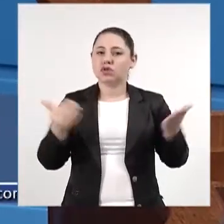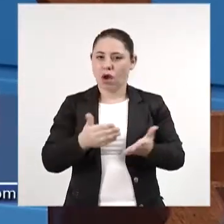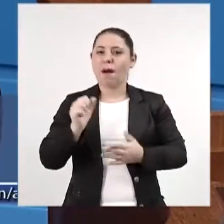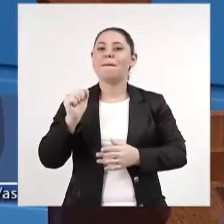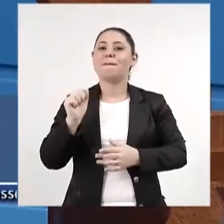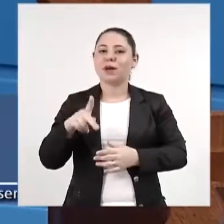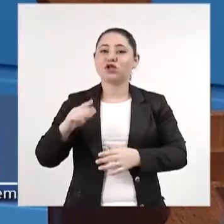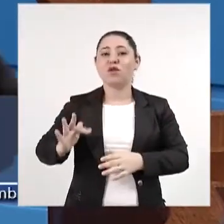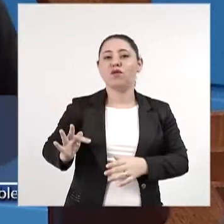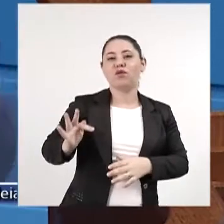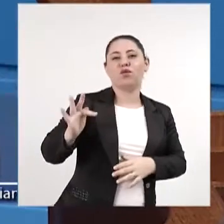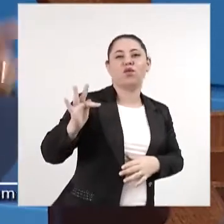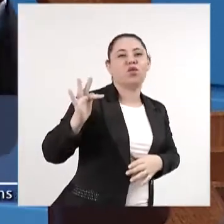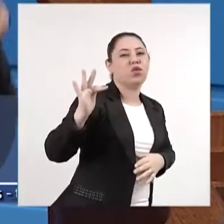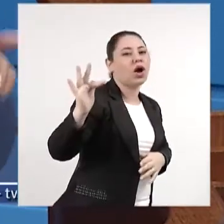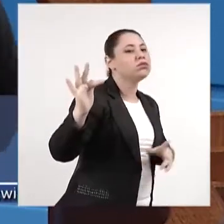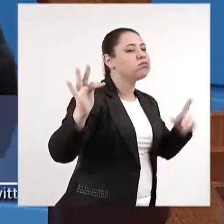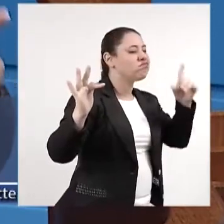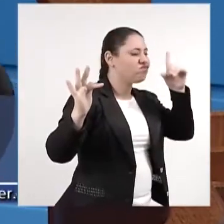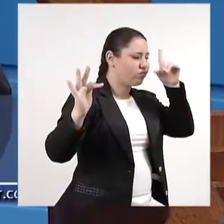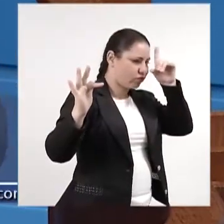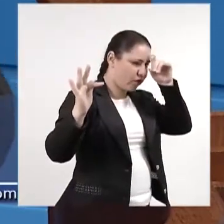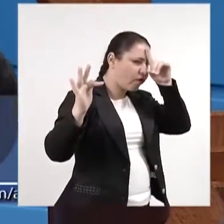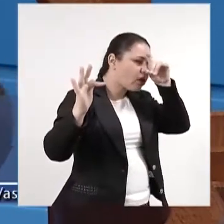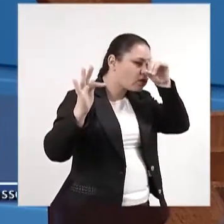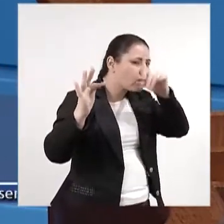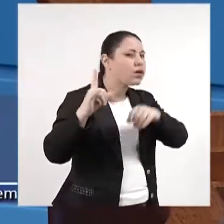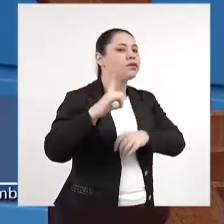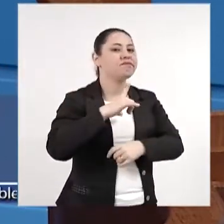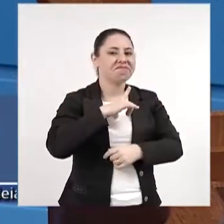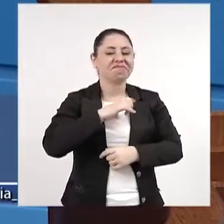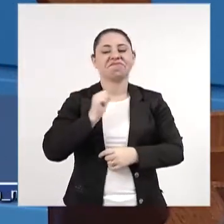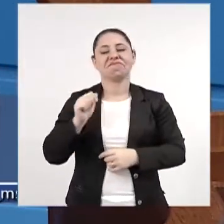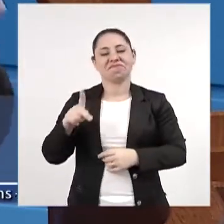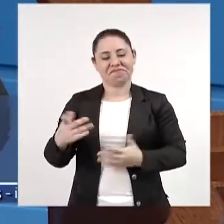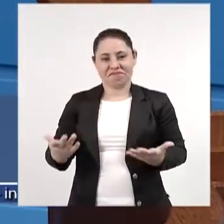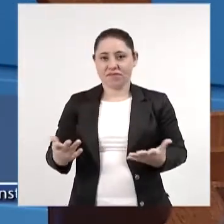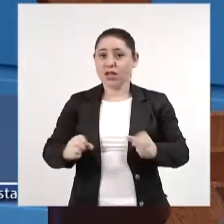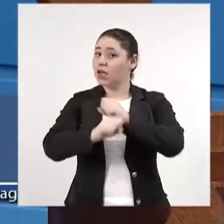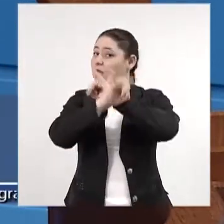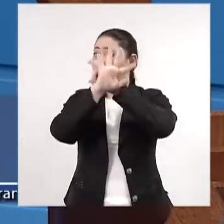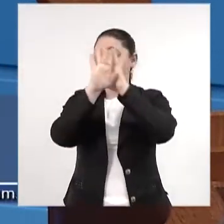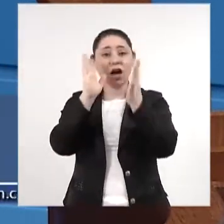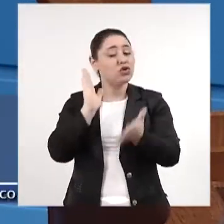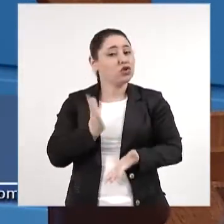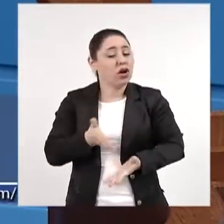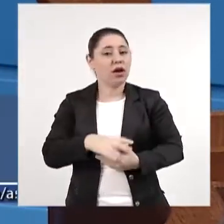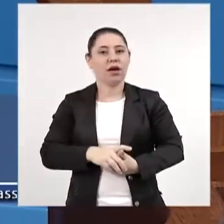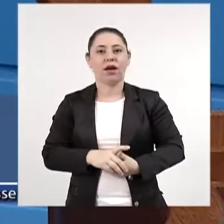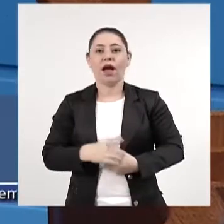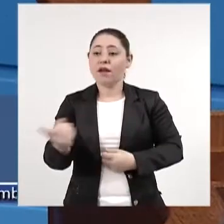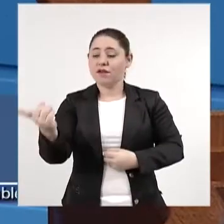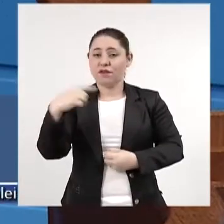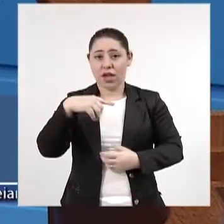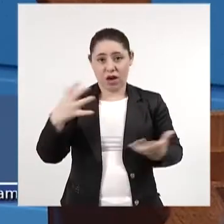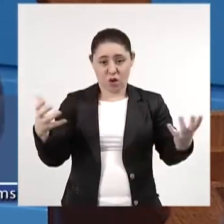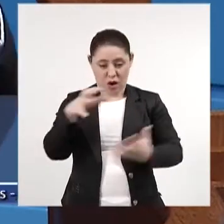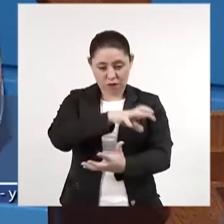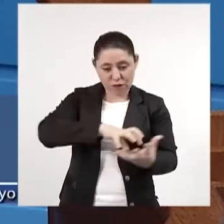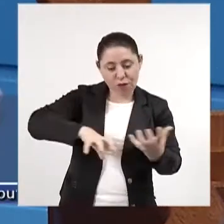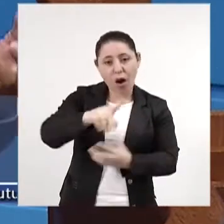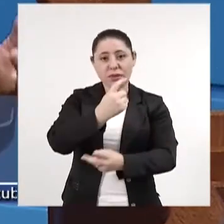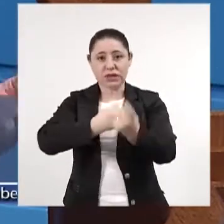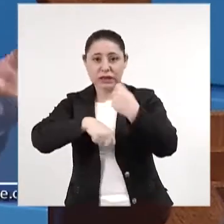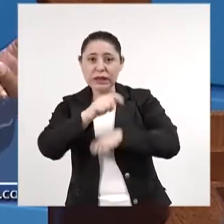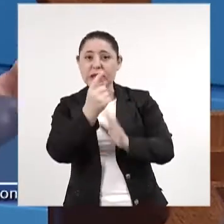aposentar no futuro, dificilmente terão essas oportunidades de se aposentarem. Já deixou claro. E aí vem a reforma tributária, vem